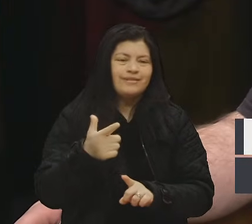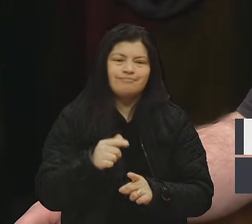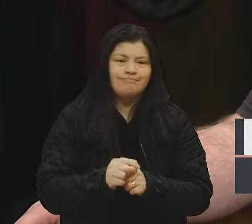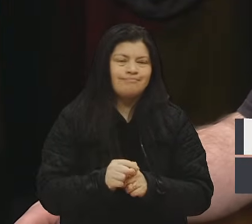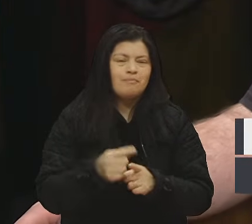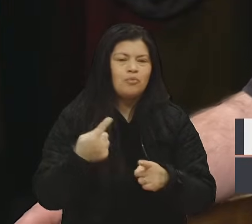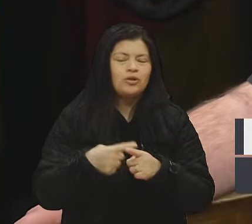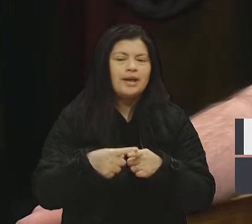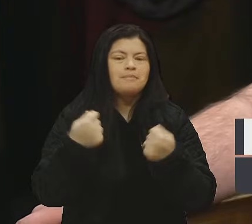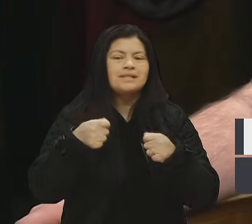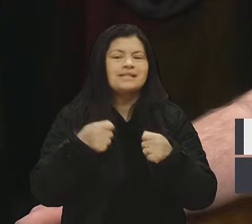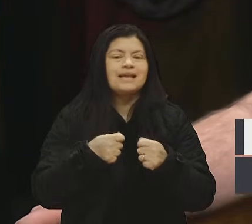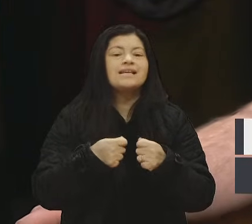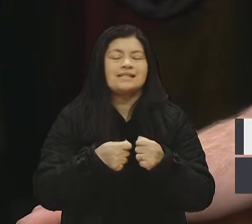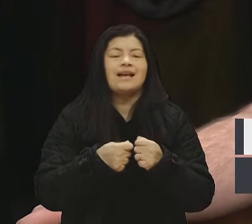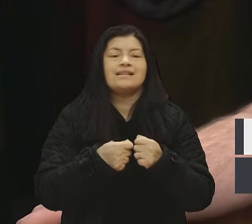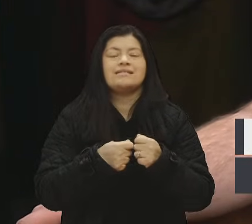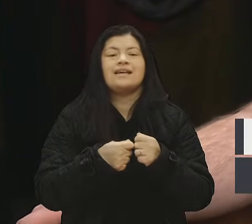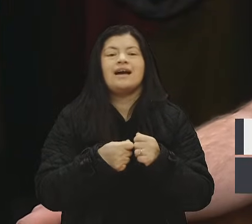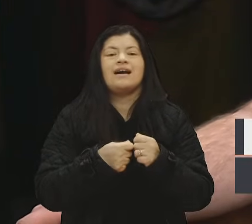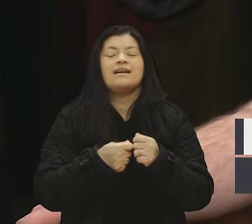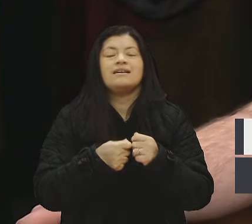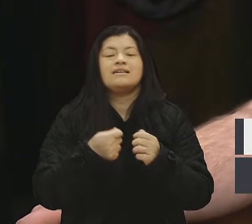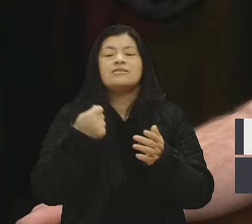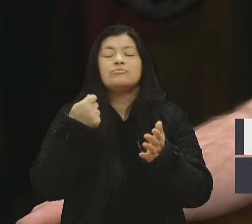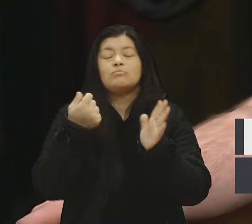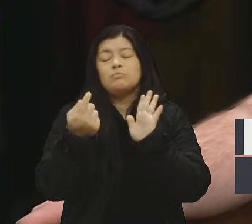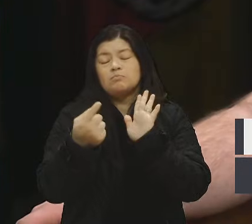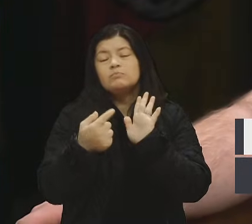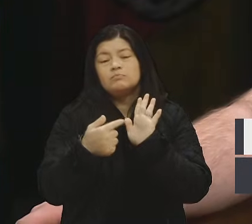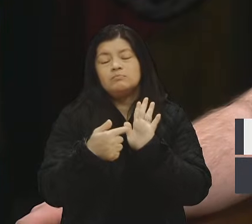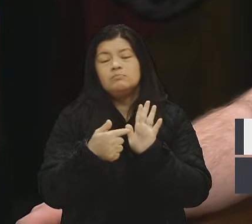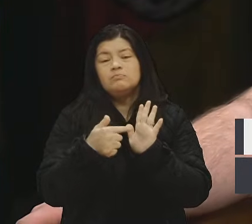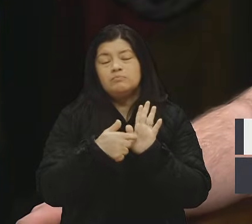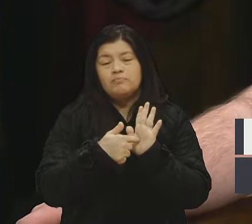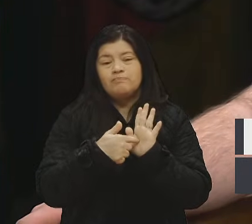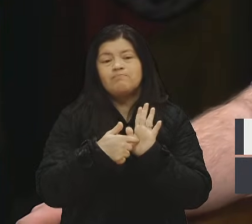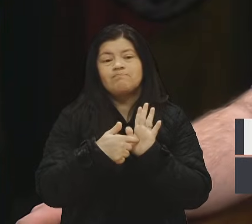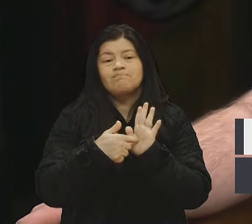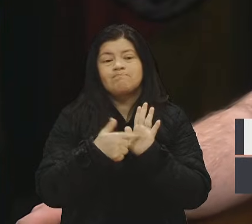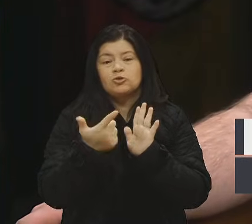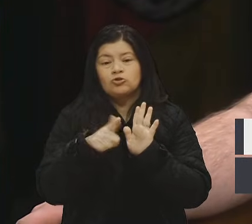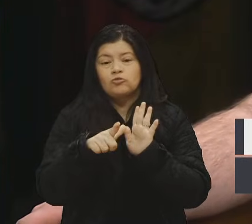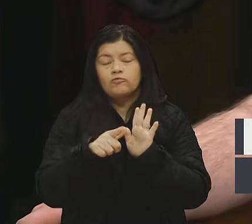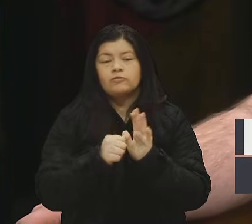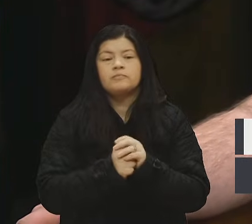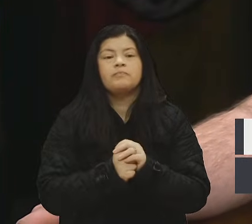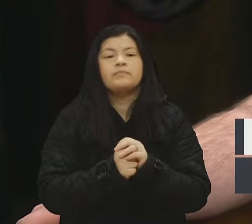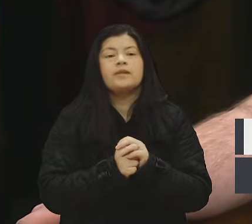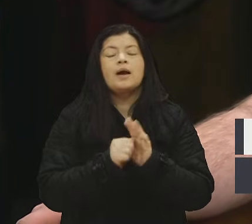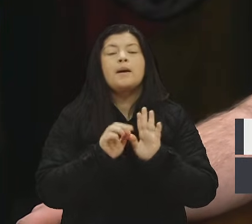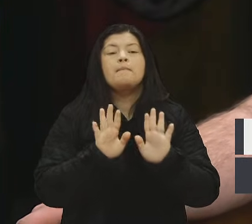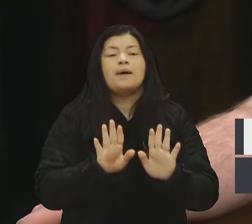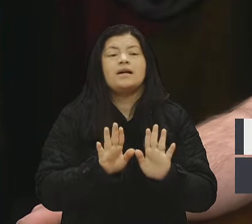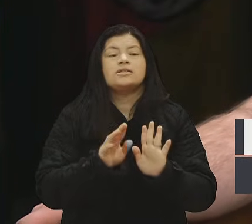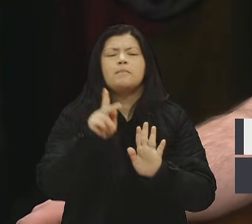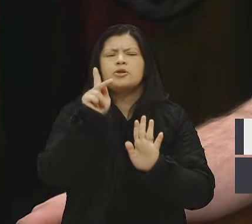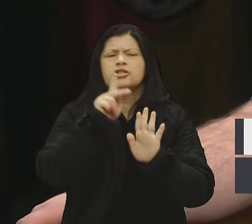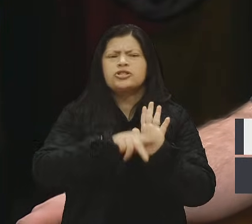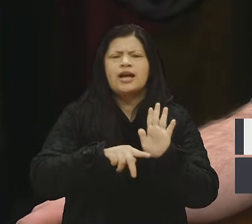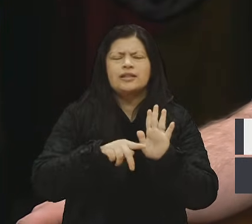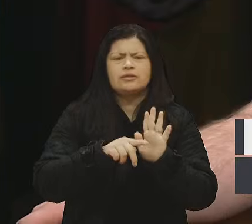modificado. Então, eu até falei para os colegas, é como os projetos que vão para a